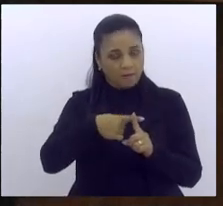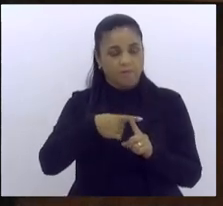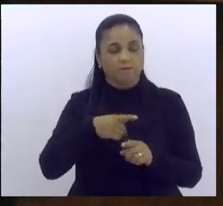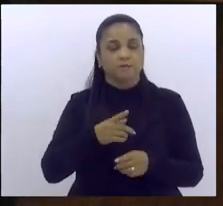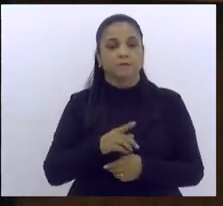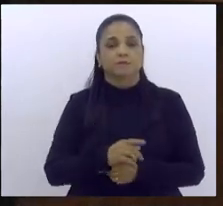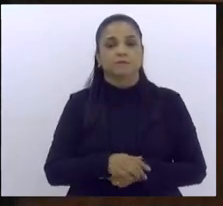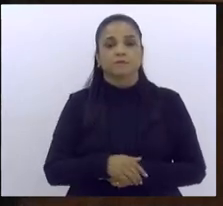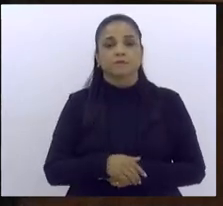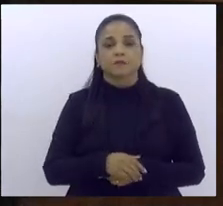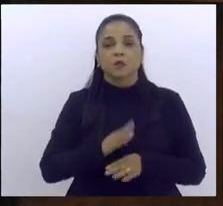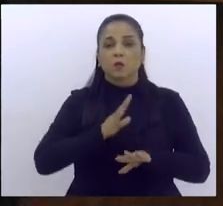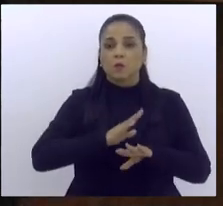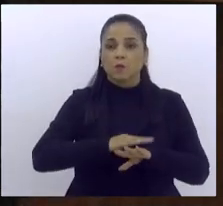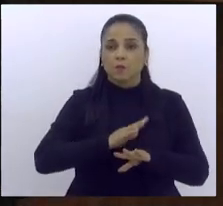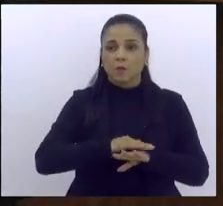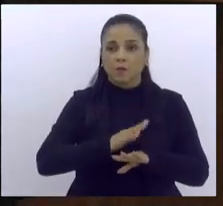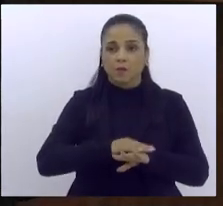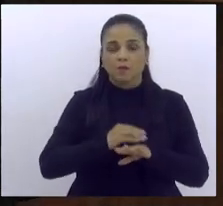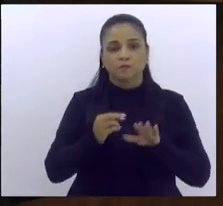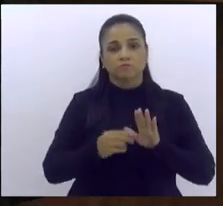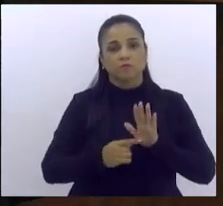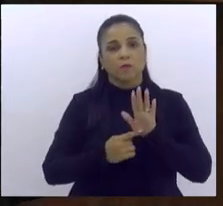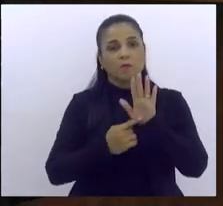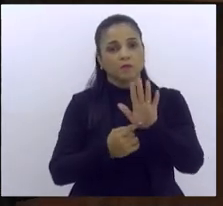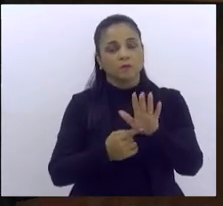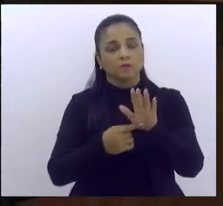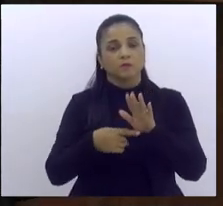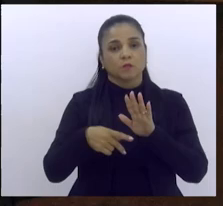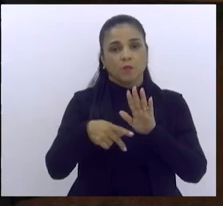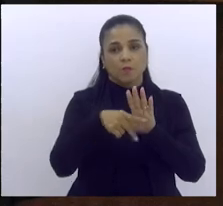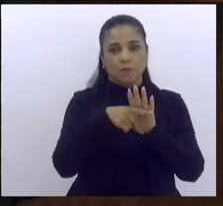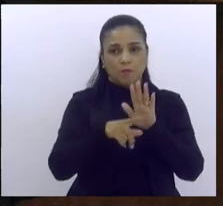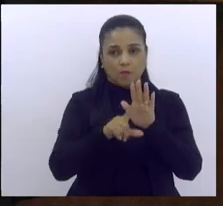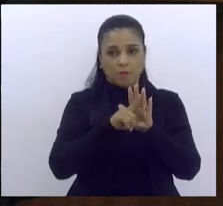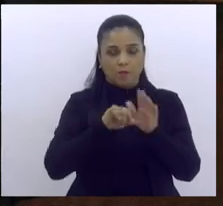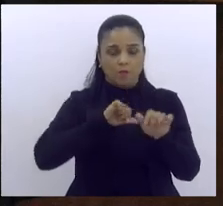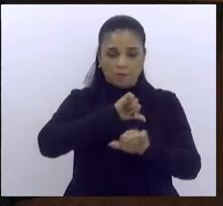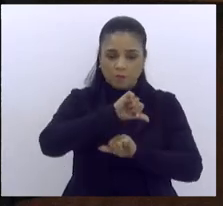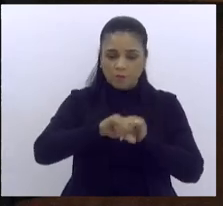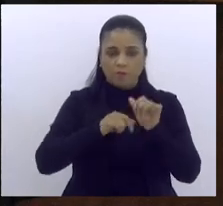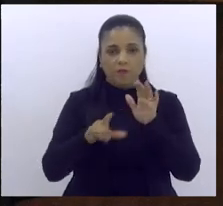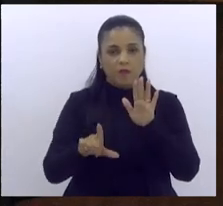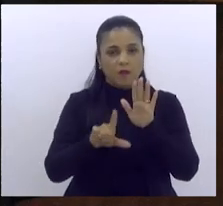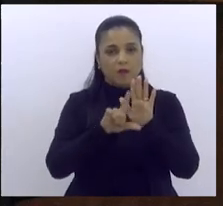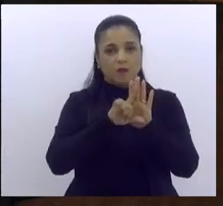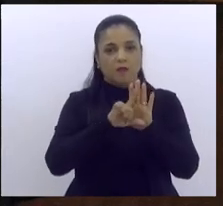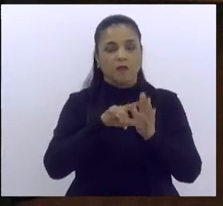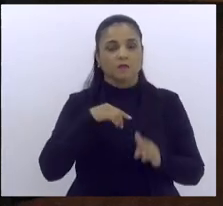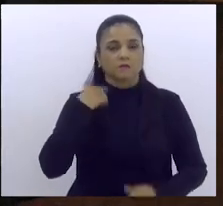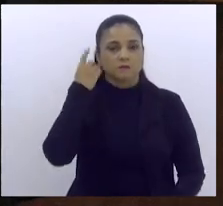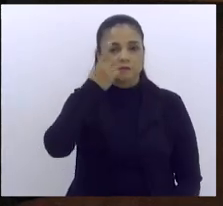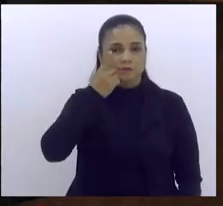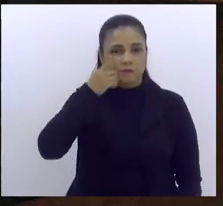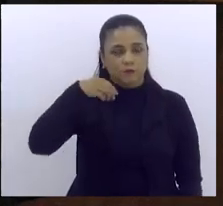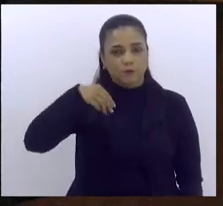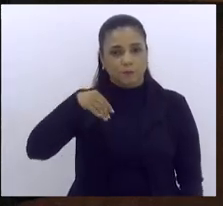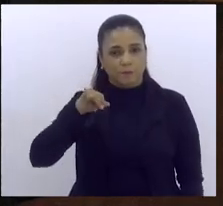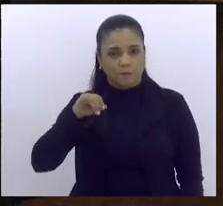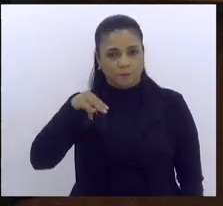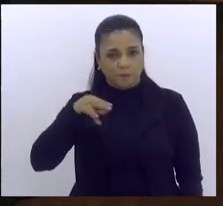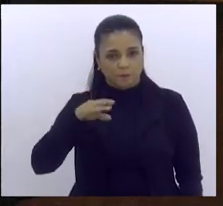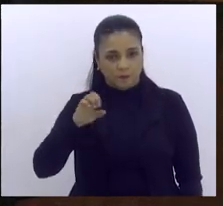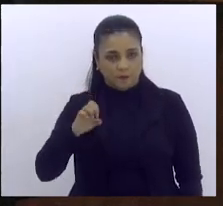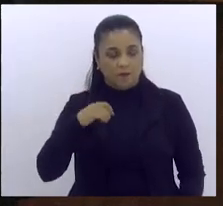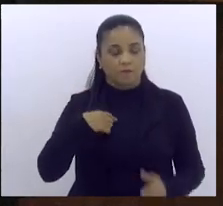Em um determinado momento, nós apresentamos um projeto que alterava uma lei de autoria do deputado Carlos Mink.